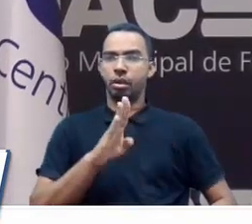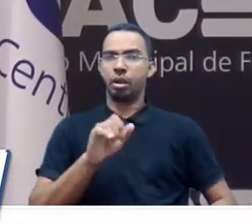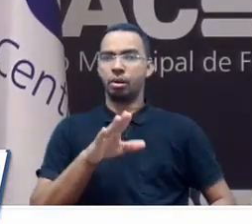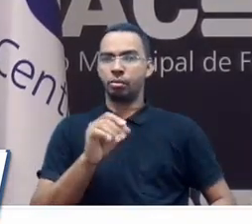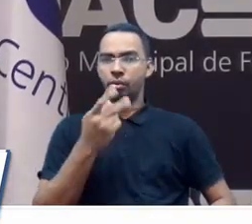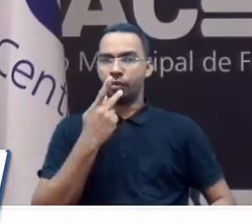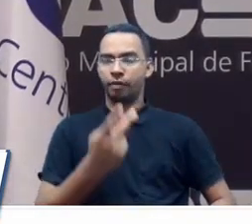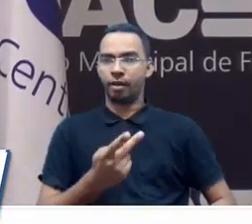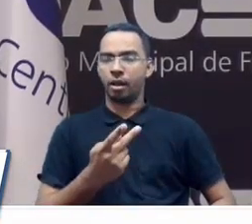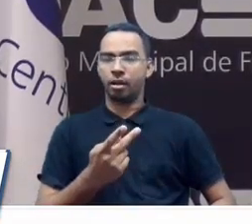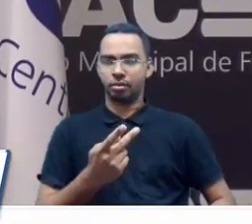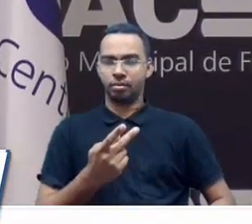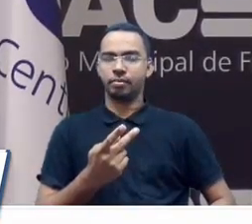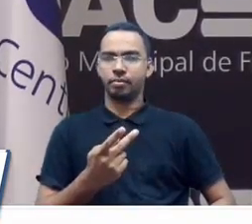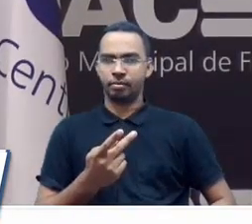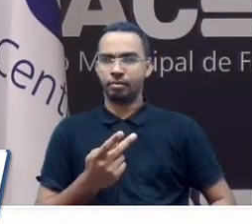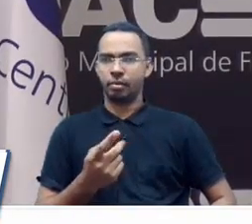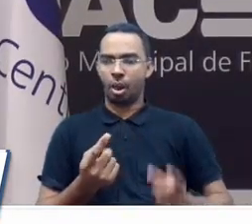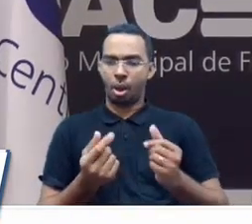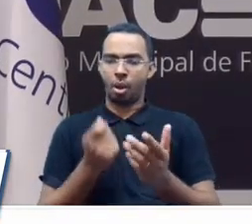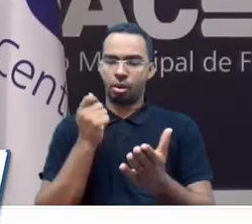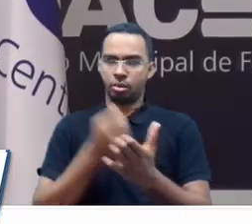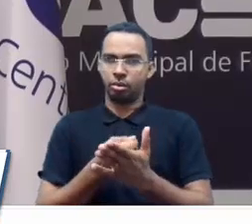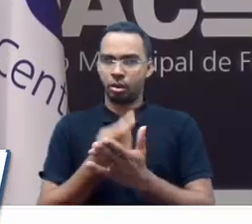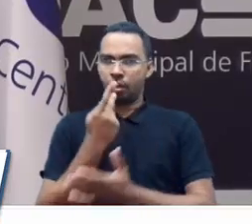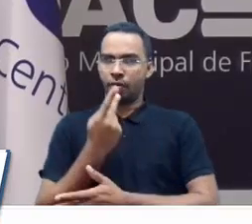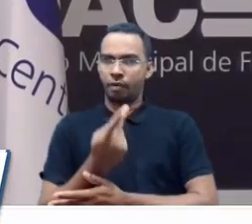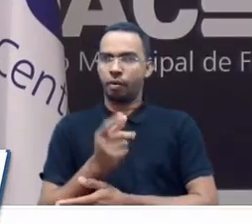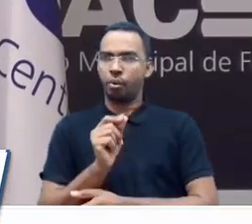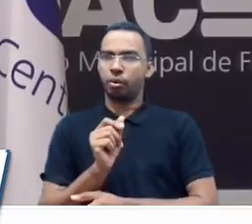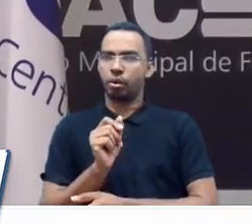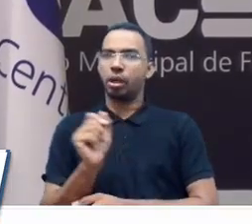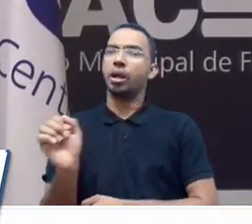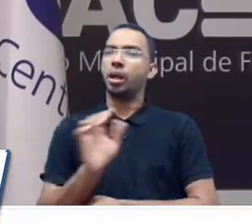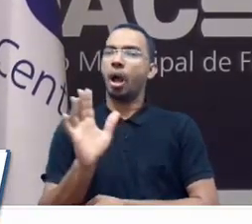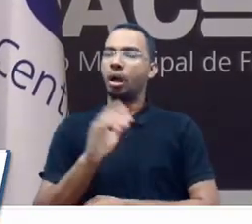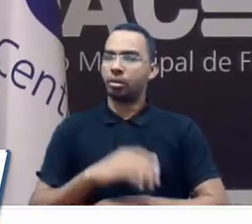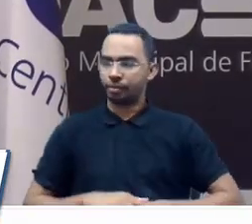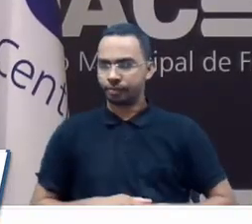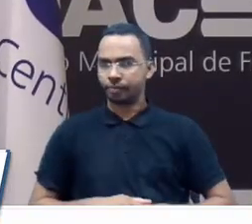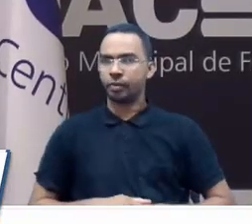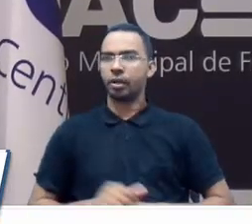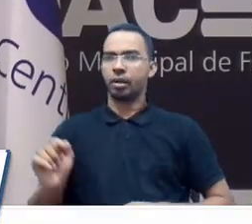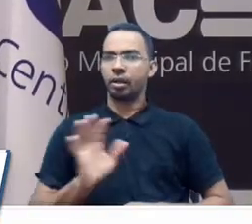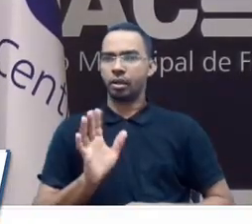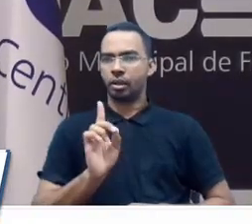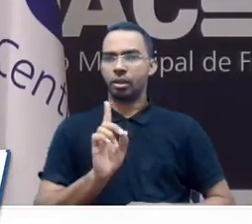sobre gastos, eu vou falar o que é caro. Caro é aquilo que não dá